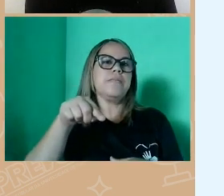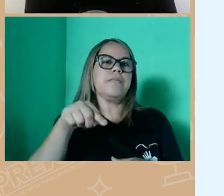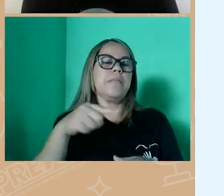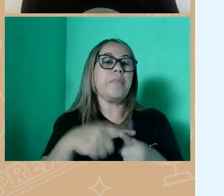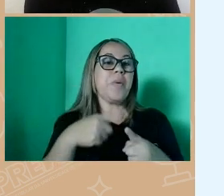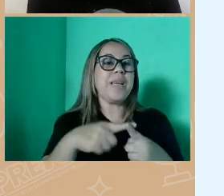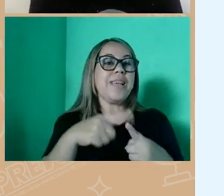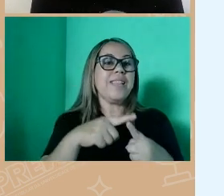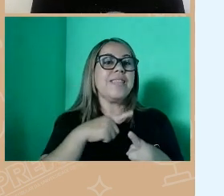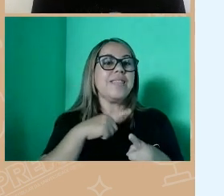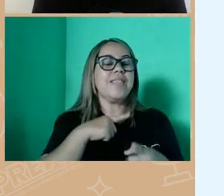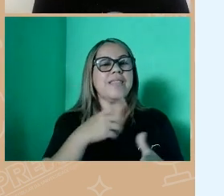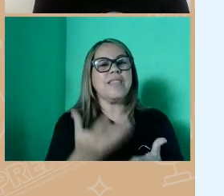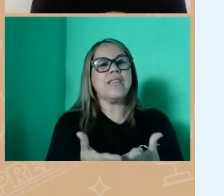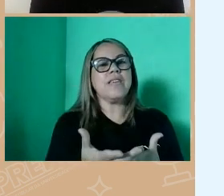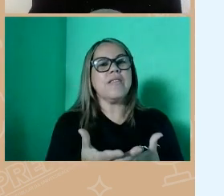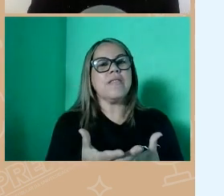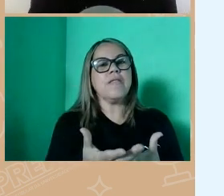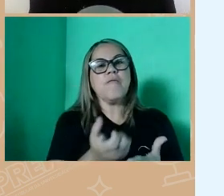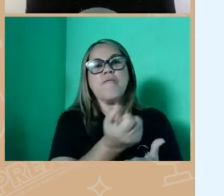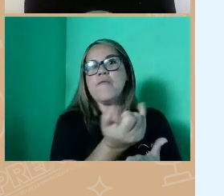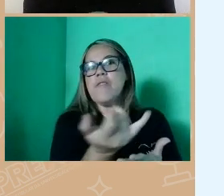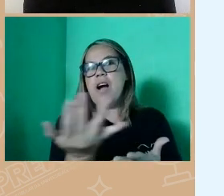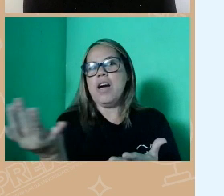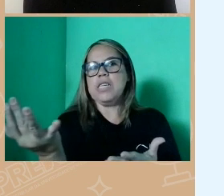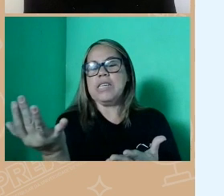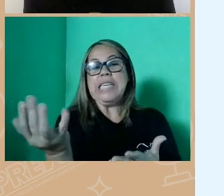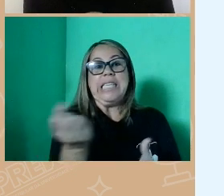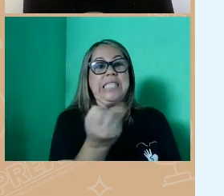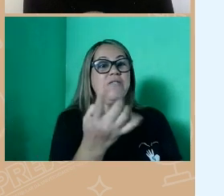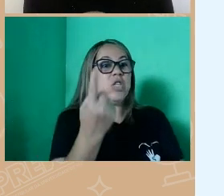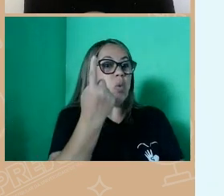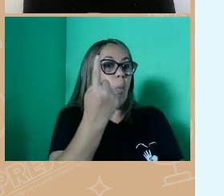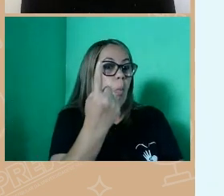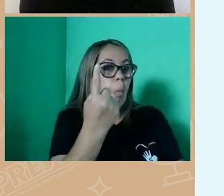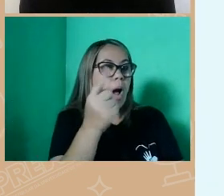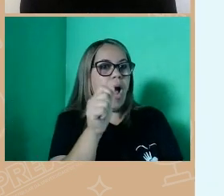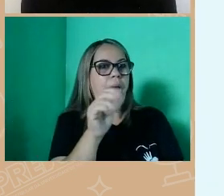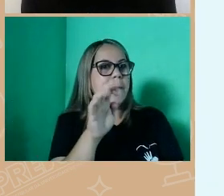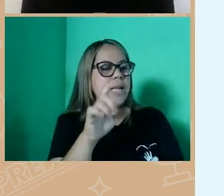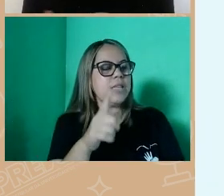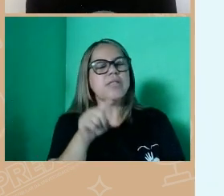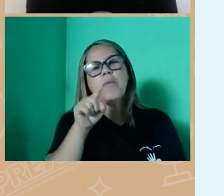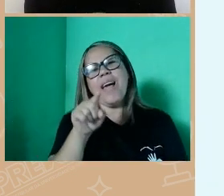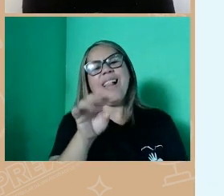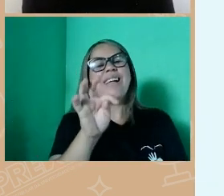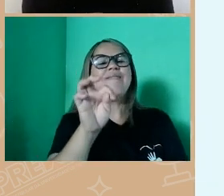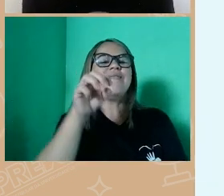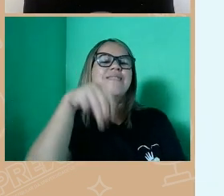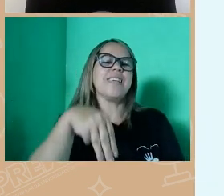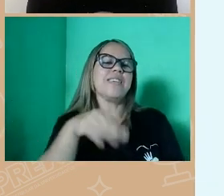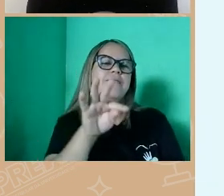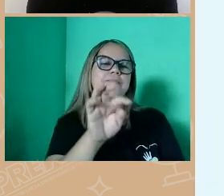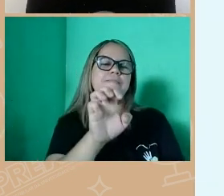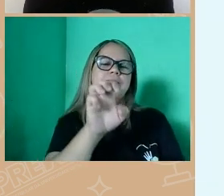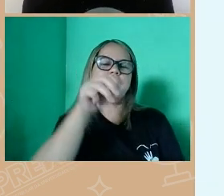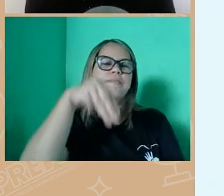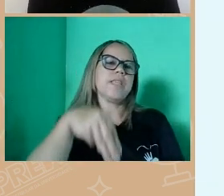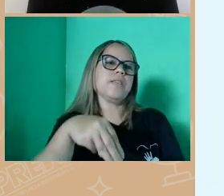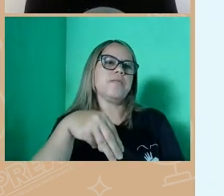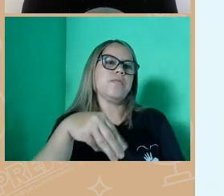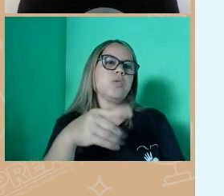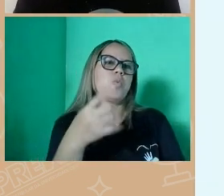porque é plural. Se fosse uma abelha só, ela tem sem acento, singular.